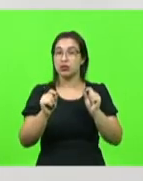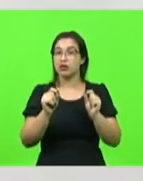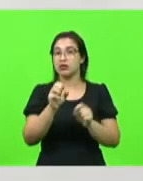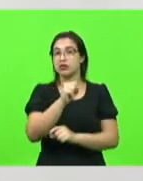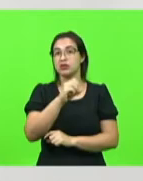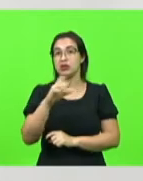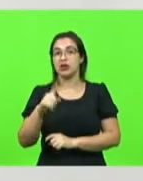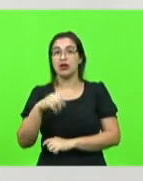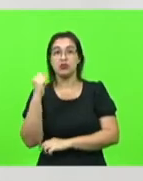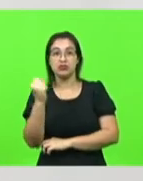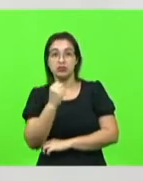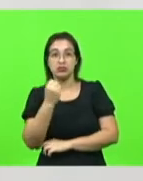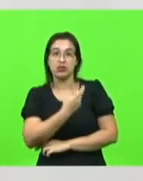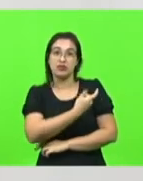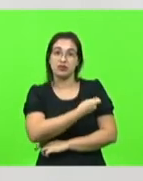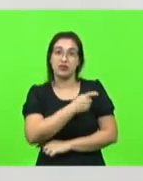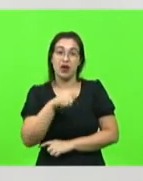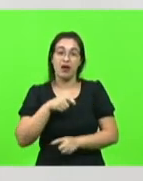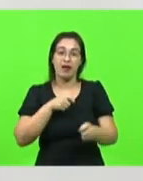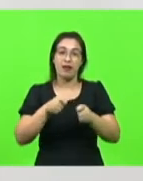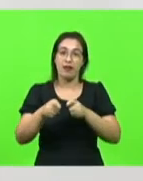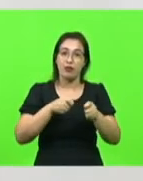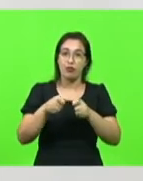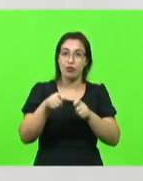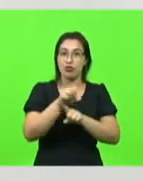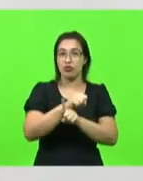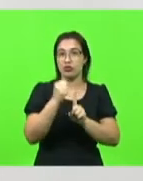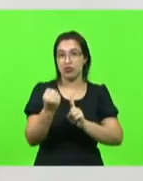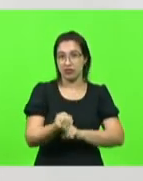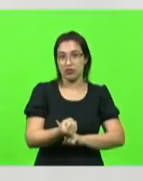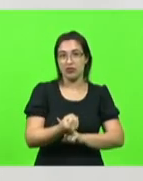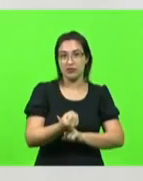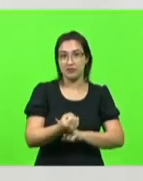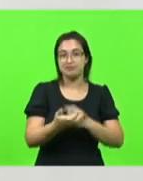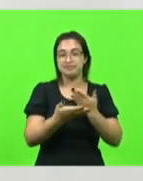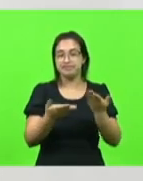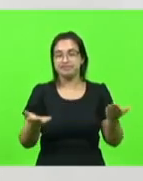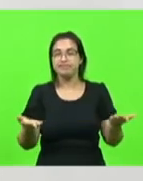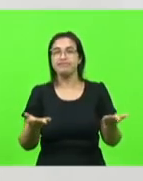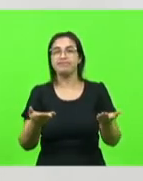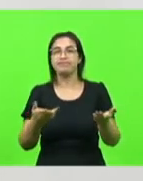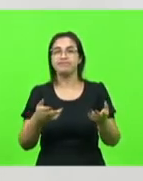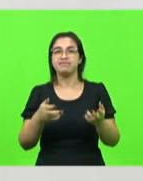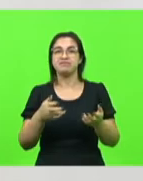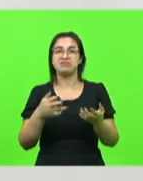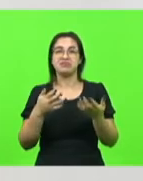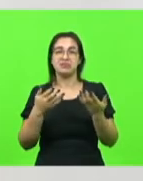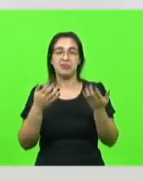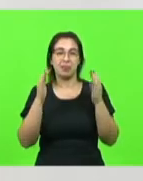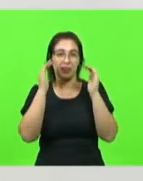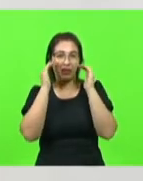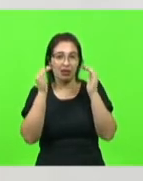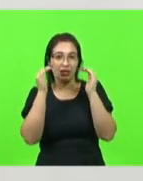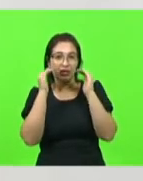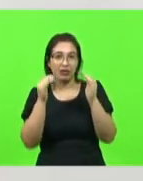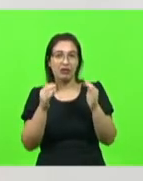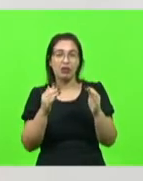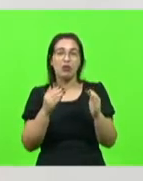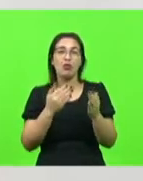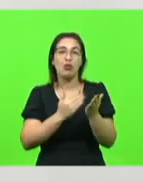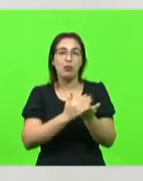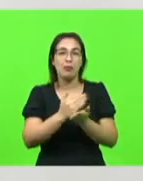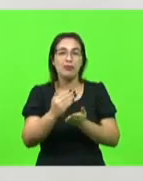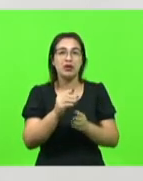É questão de controle social, de botar a população de joelhos e eles começam a monitorar, dizendo o que pode e o que não